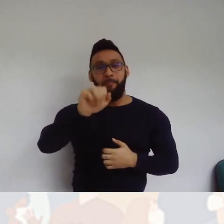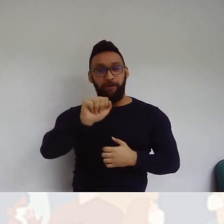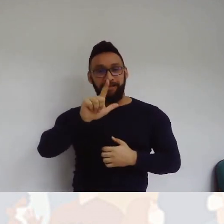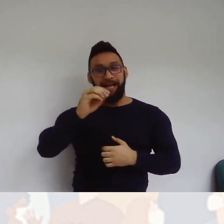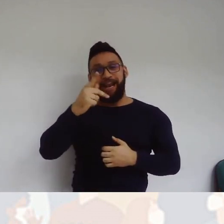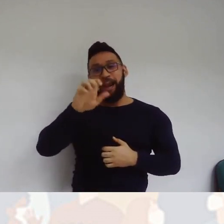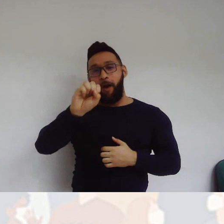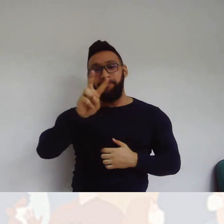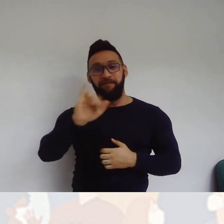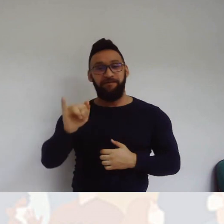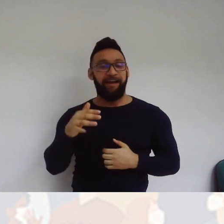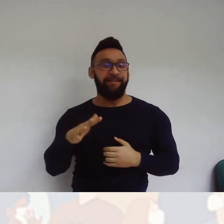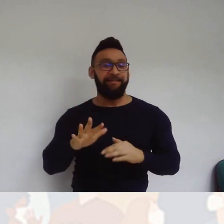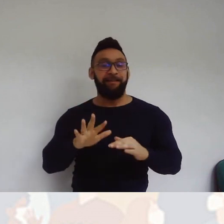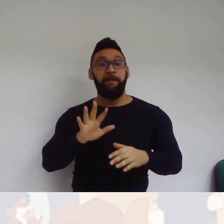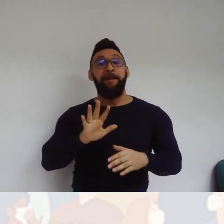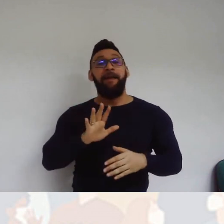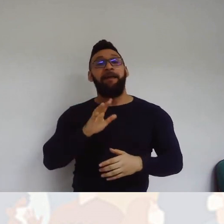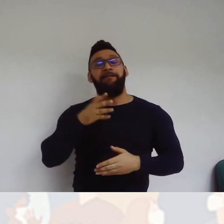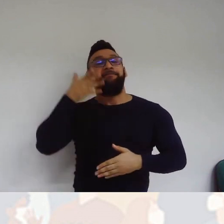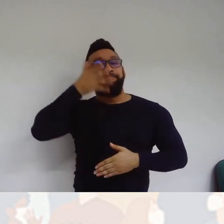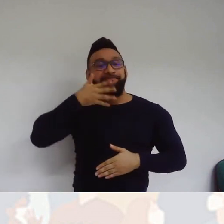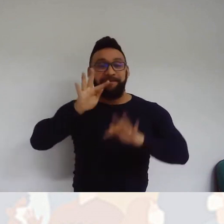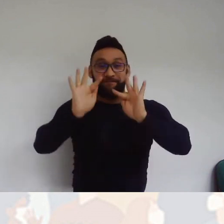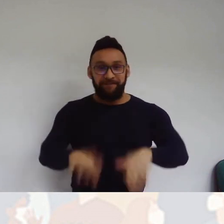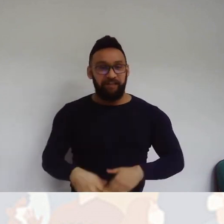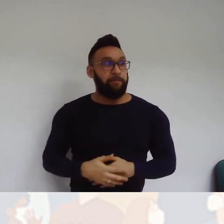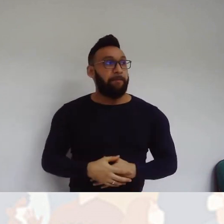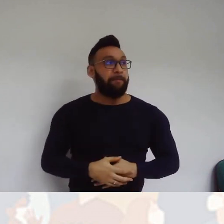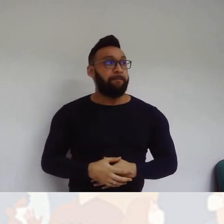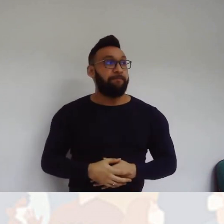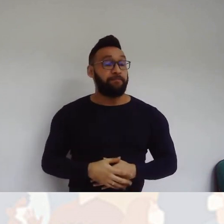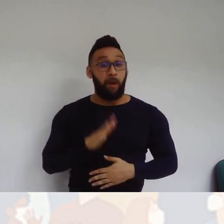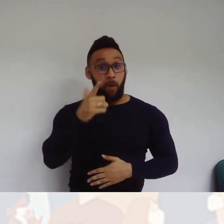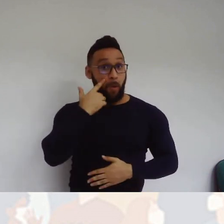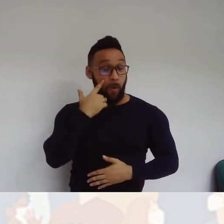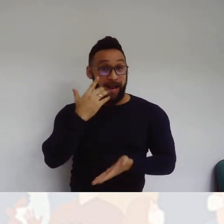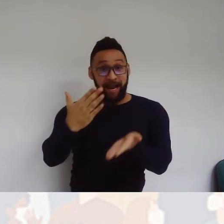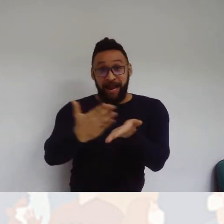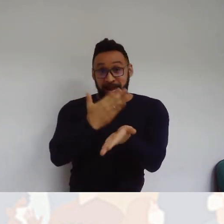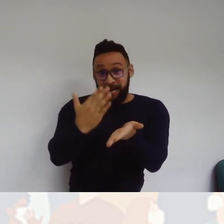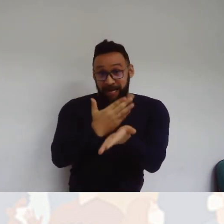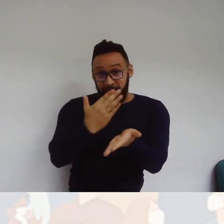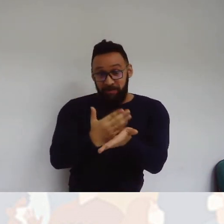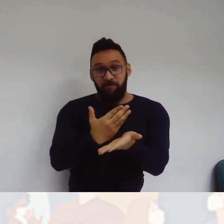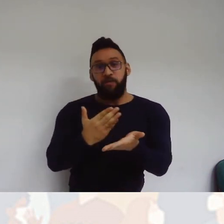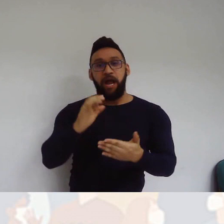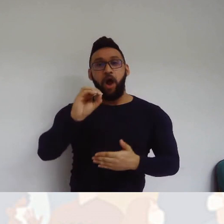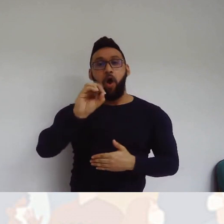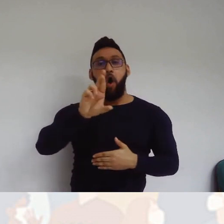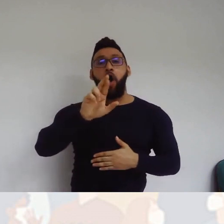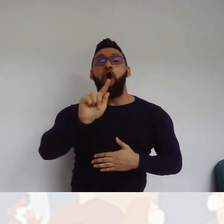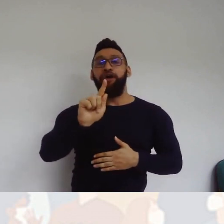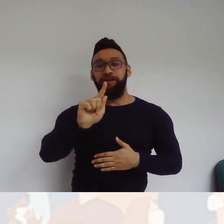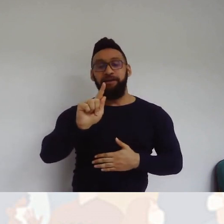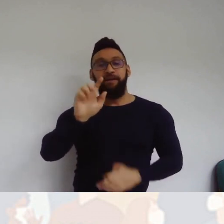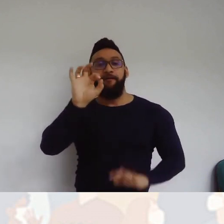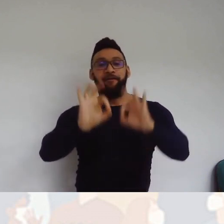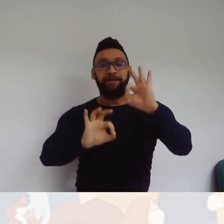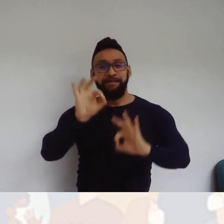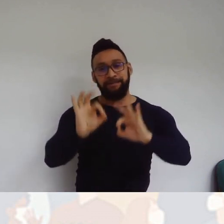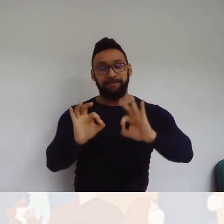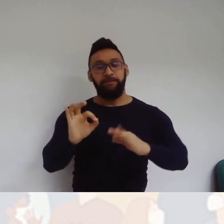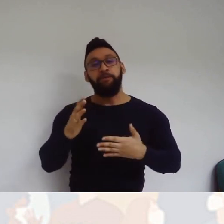dizer, o livro que a gente está lançando não é um livro organizado, é um livro de